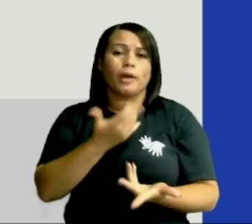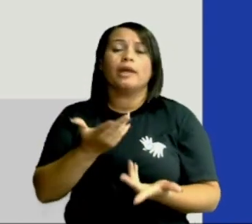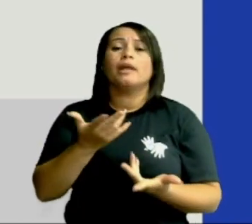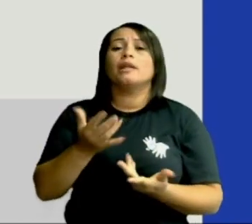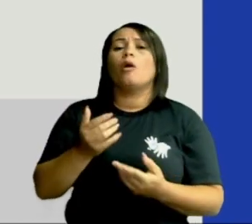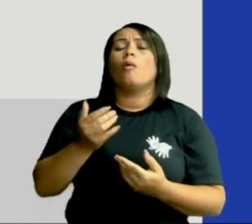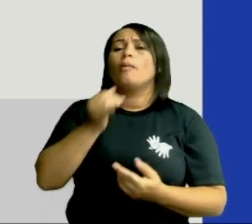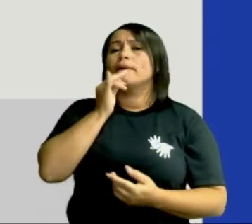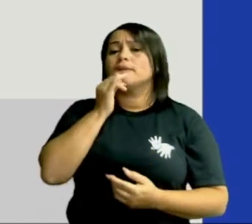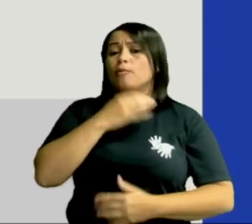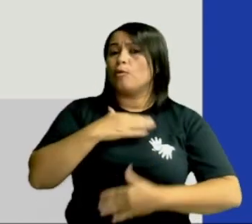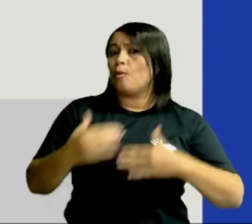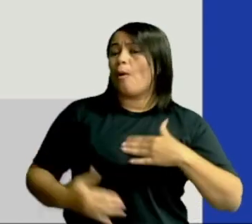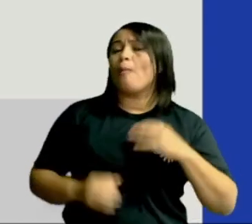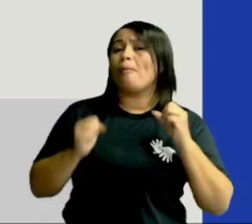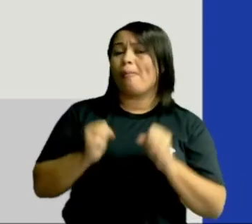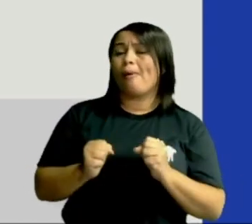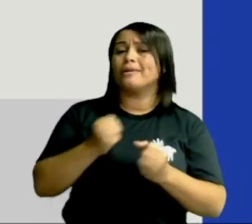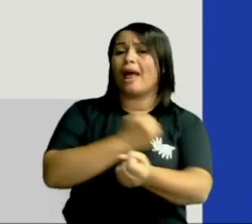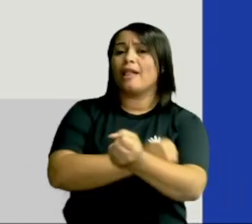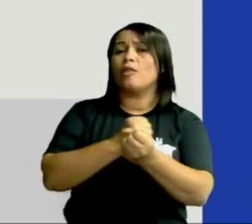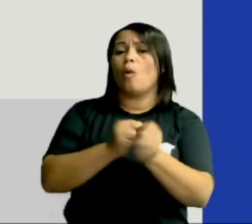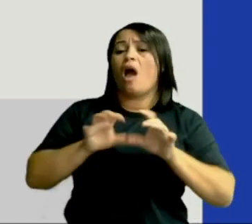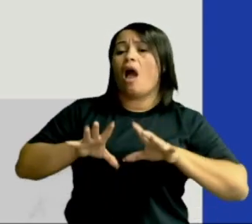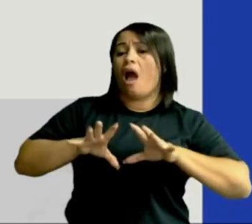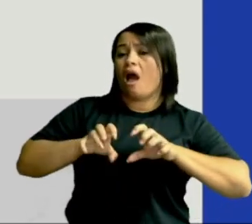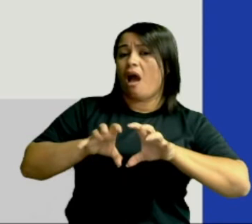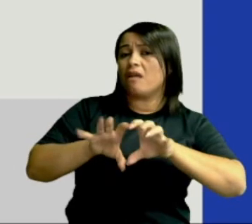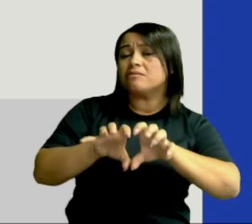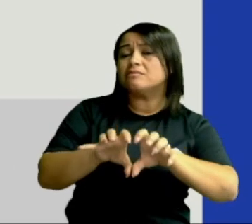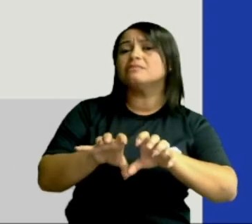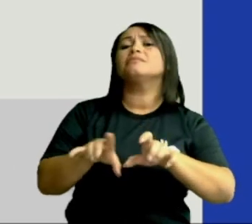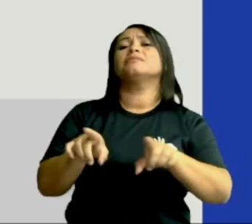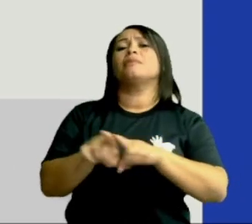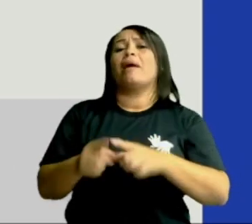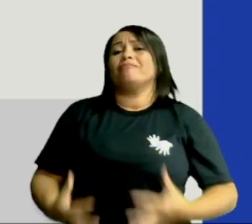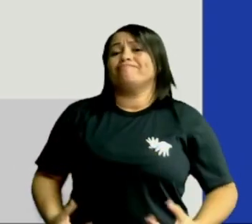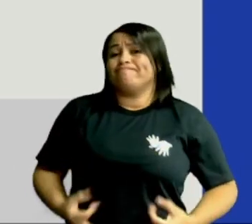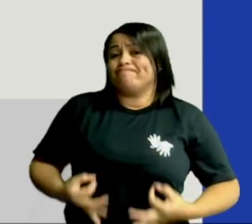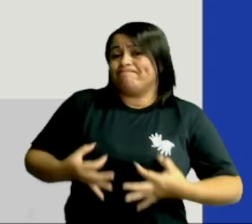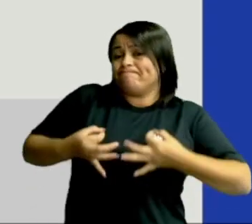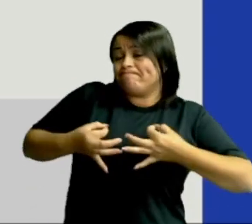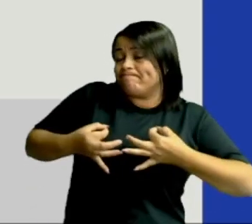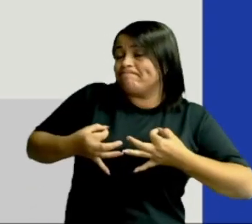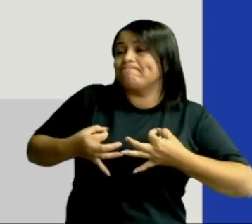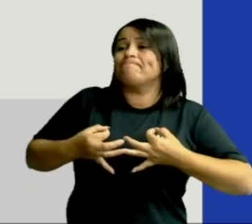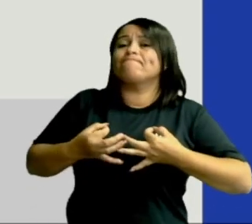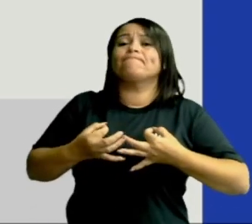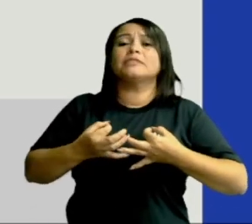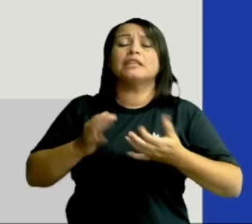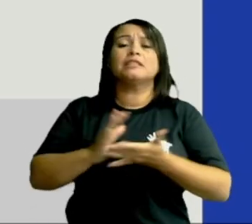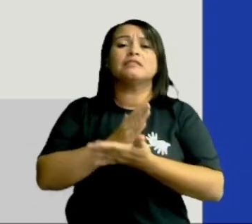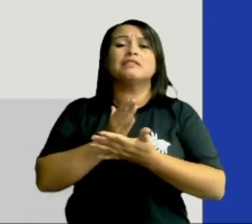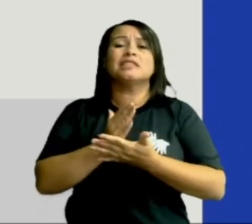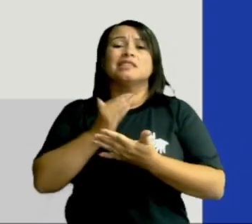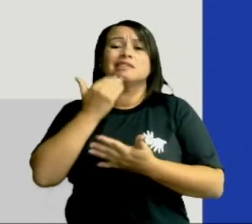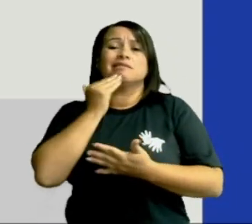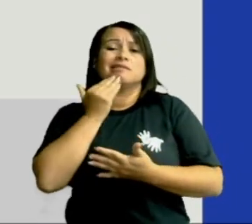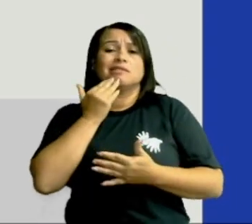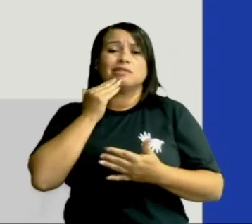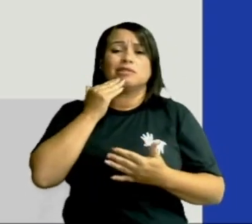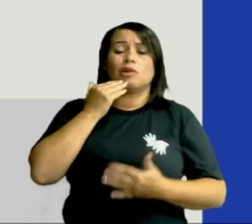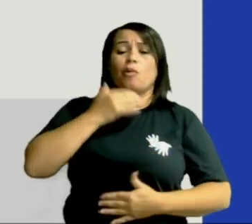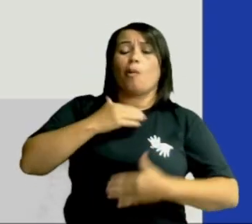Fisicamente, as drogas podem causar câncer, podem causar deformações e